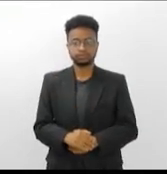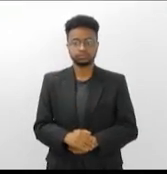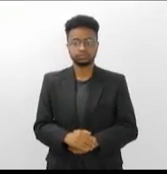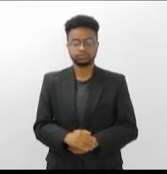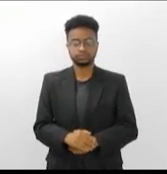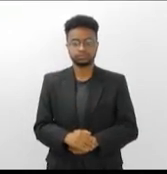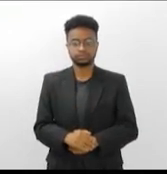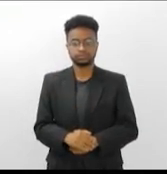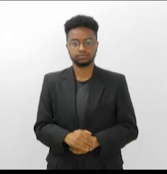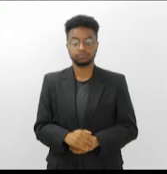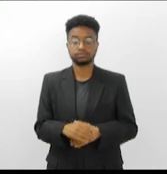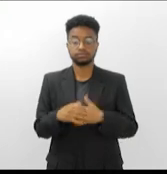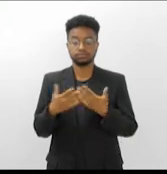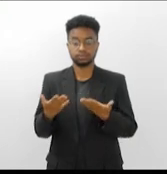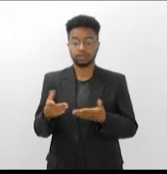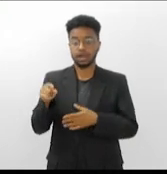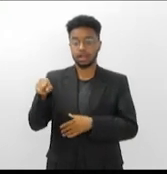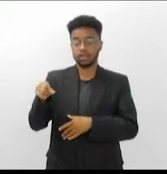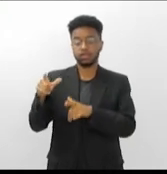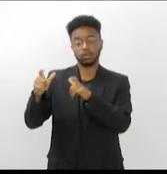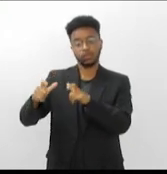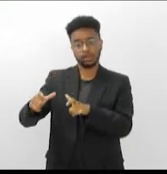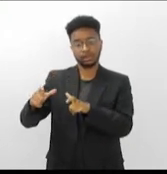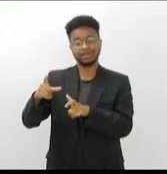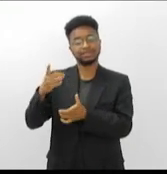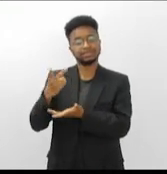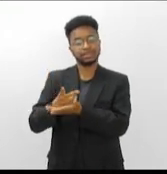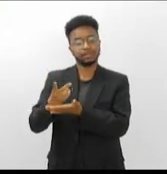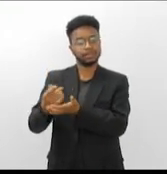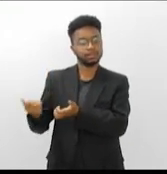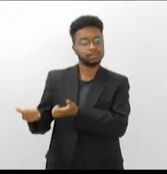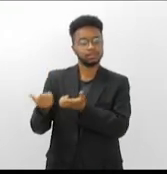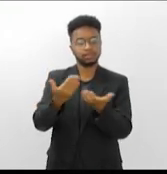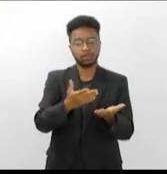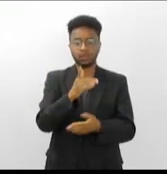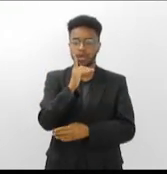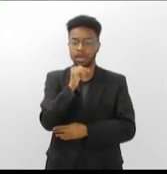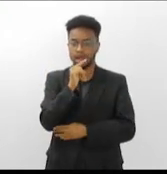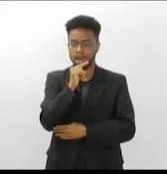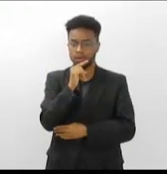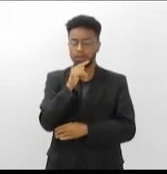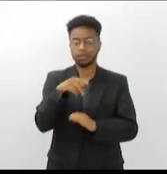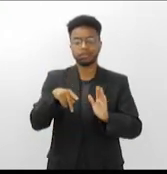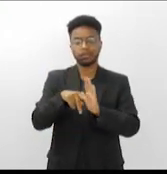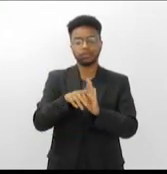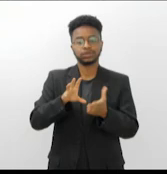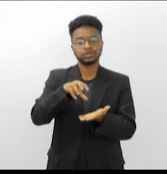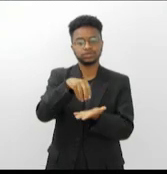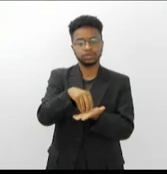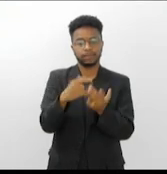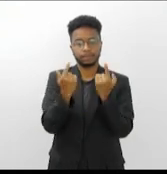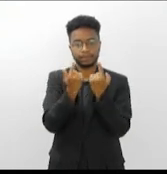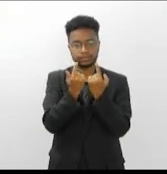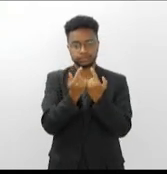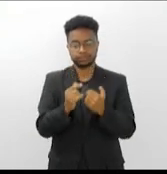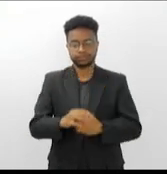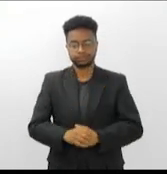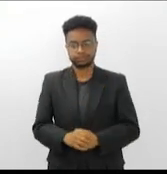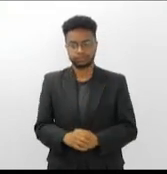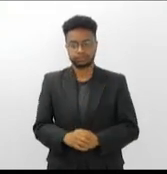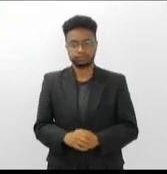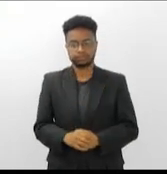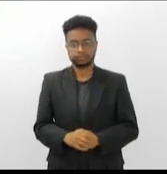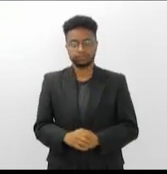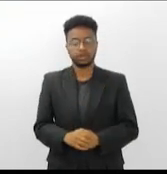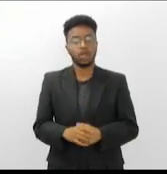De onde sempre veio a água que abasteceu o centro do município de Magé? Da unidade